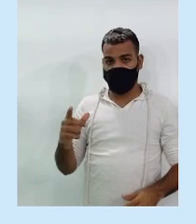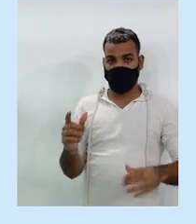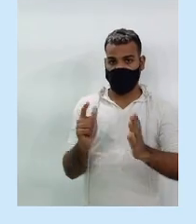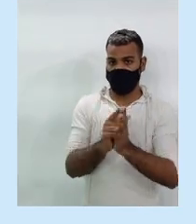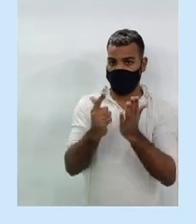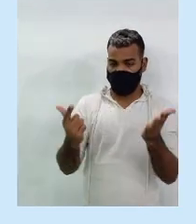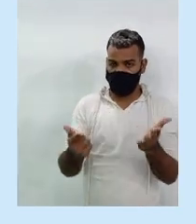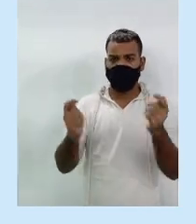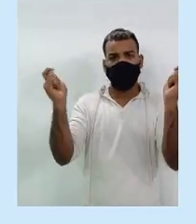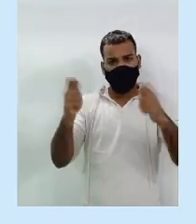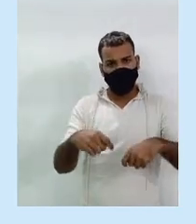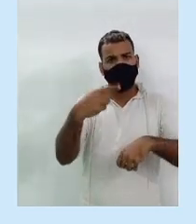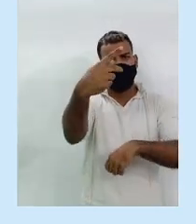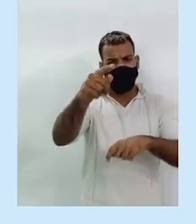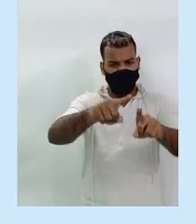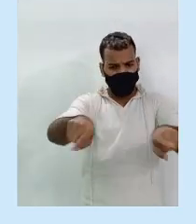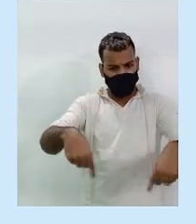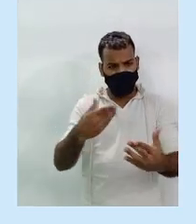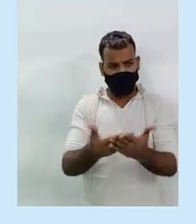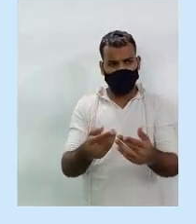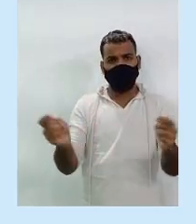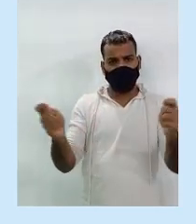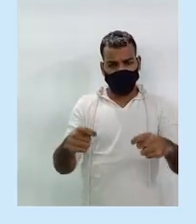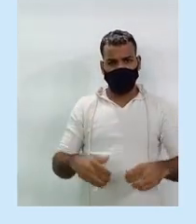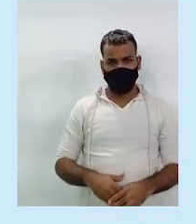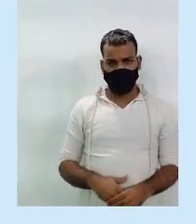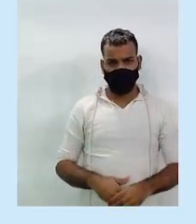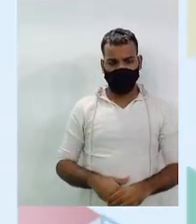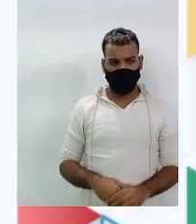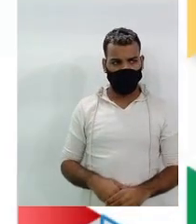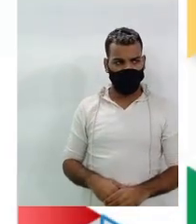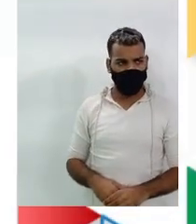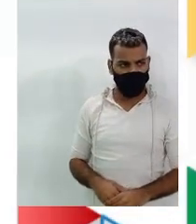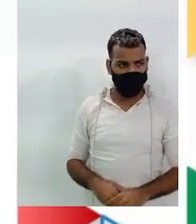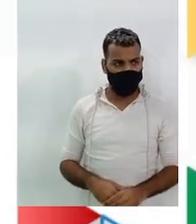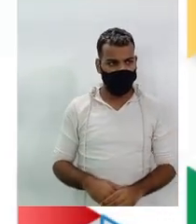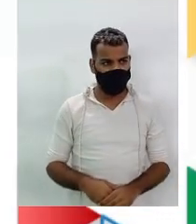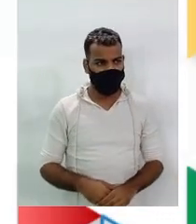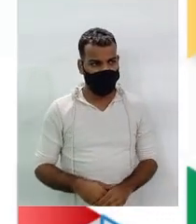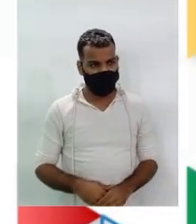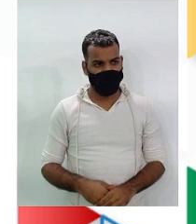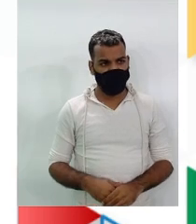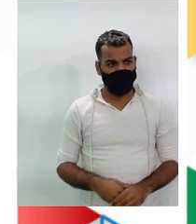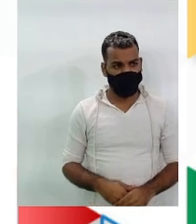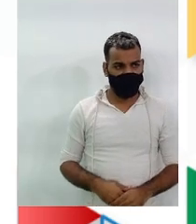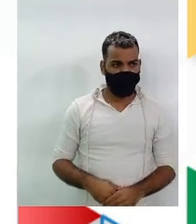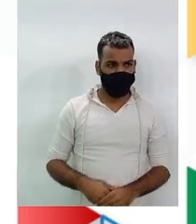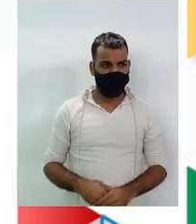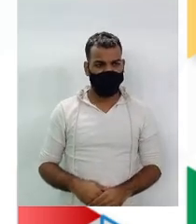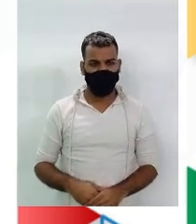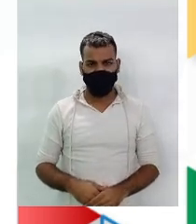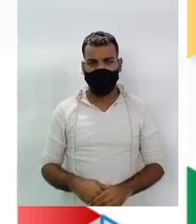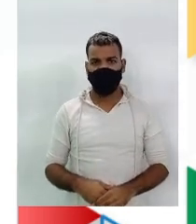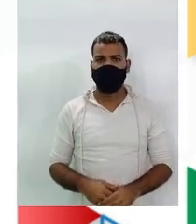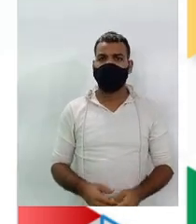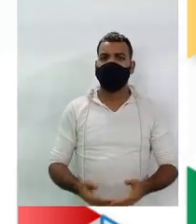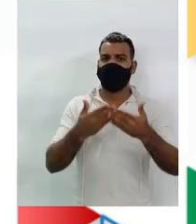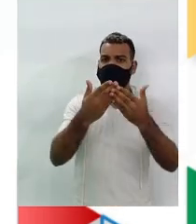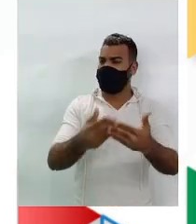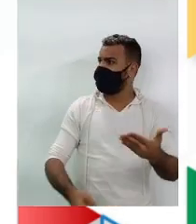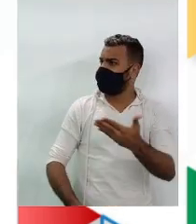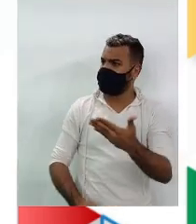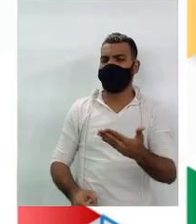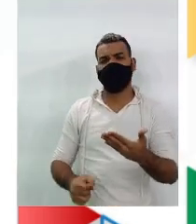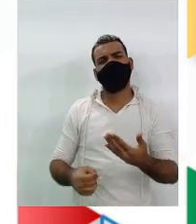um jornalzinho em sua sala de aula. Vamos adiante. Olhando para a tela, trago para vocês a representação de uma atividade. E